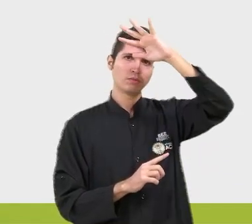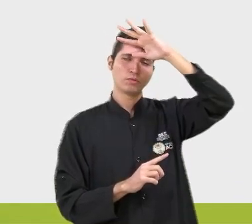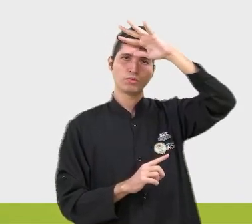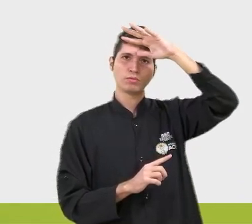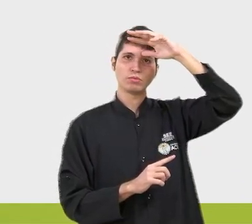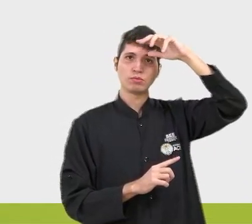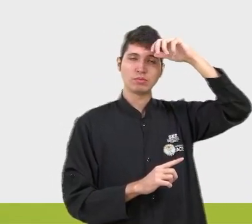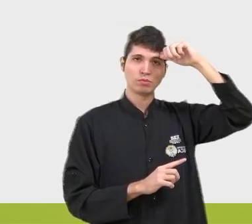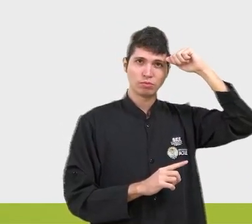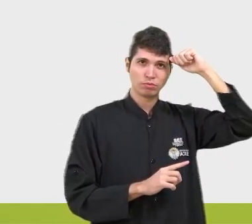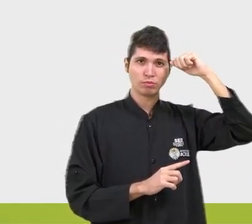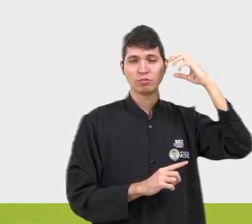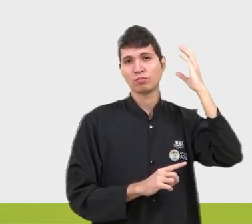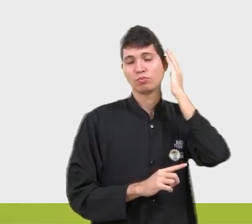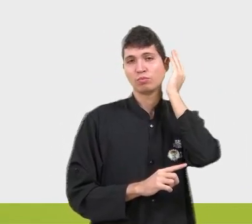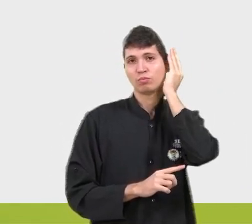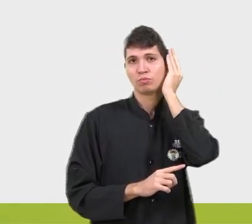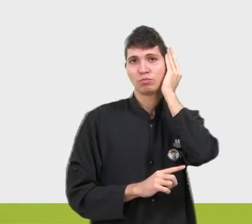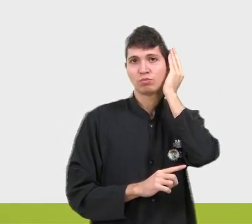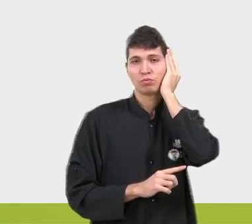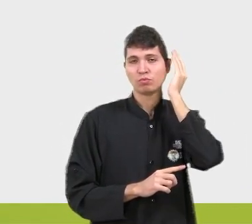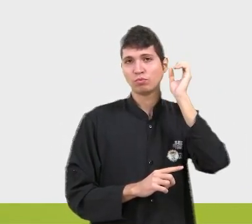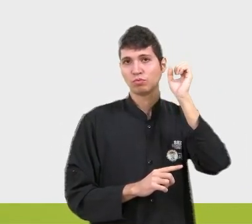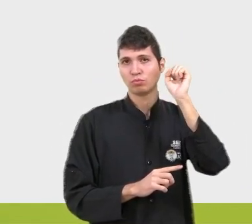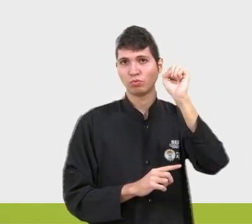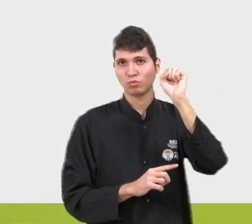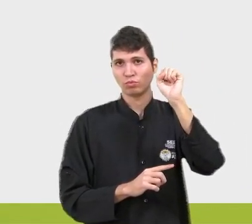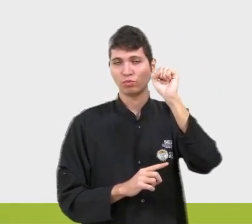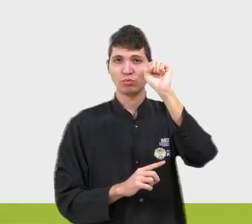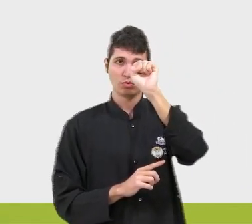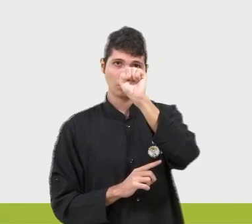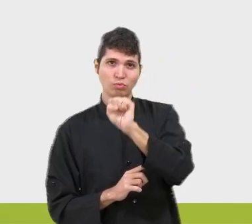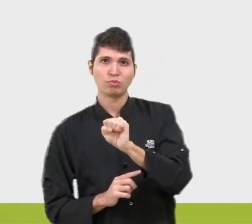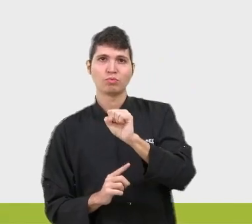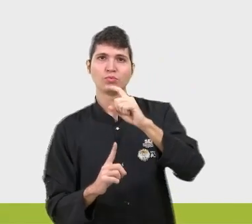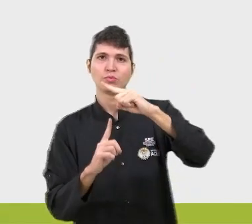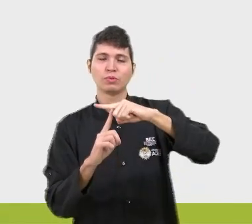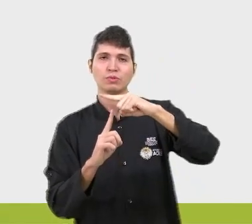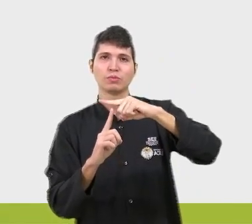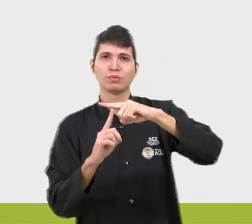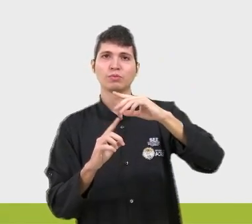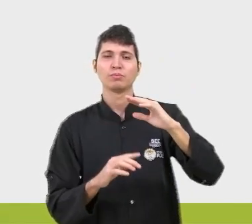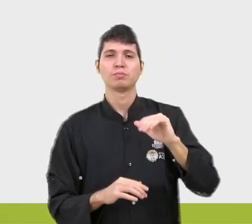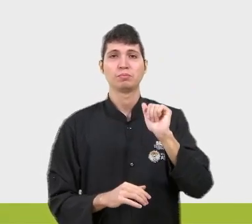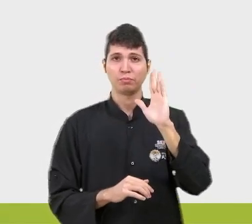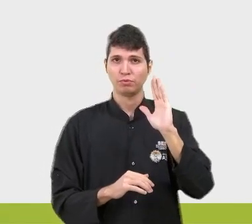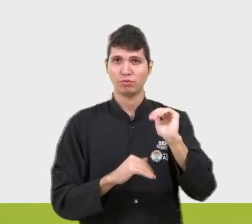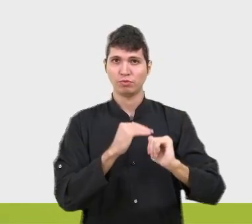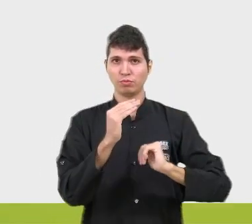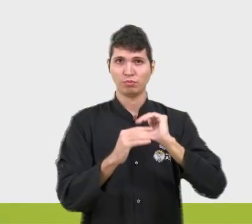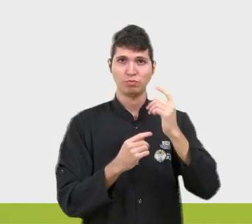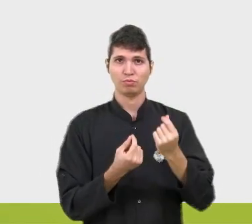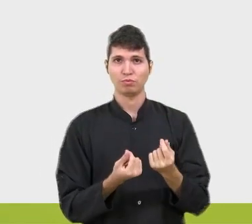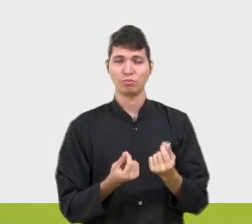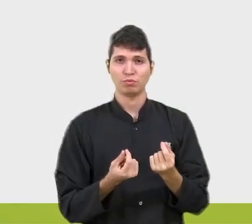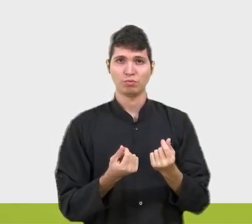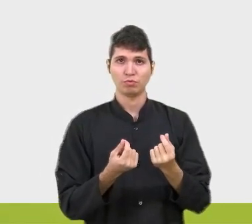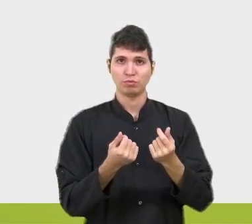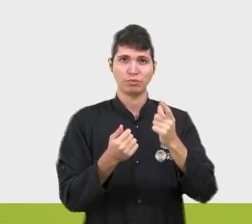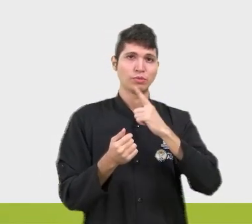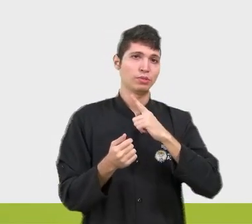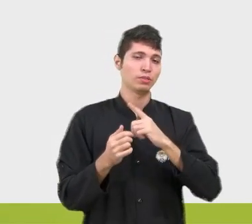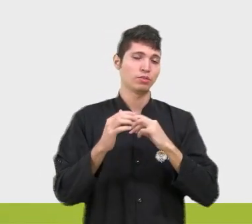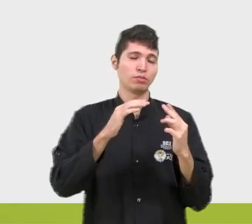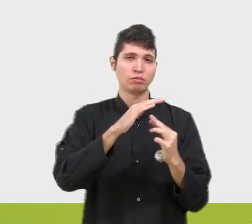Mato Grosso e o extremo sul do Tocantins. É o complexo regional mais desenvolvido economicamente. Abriga parques